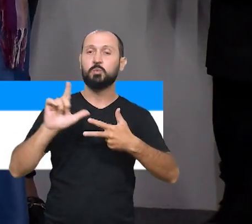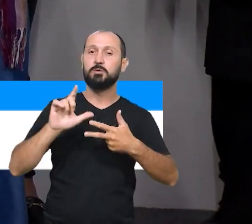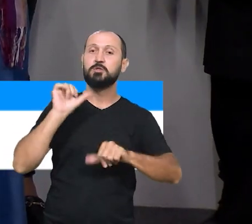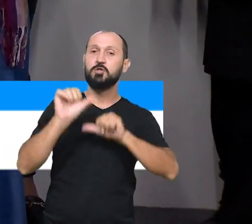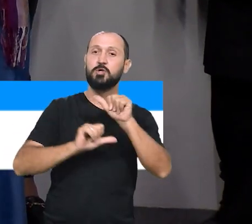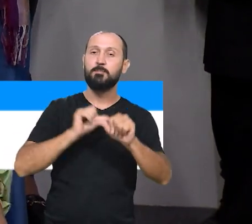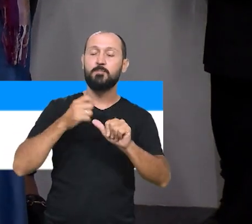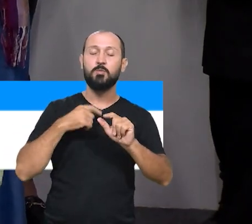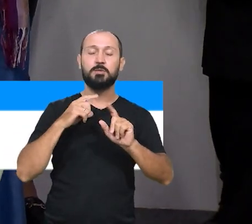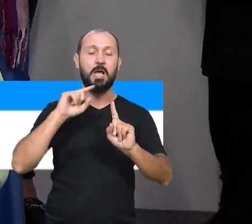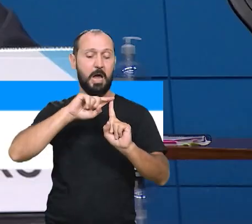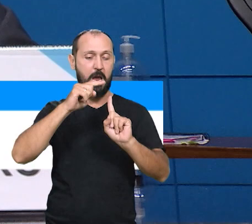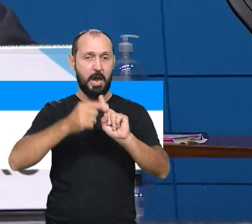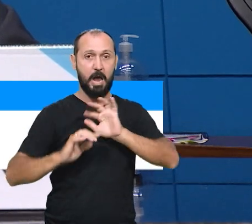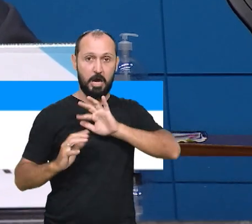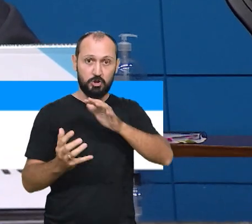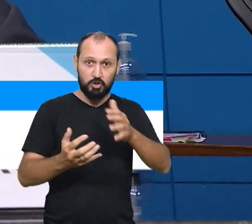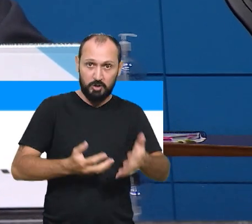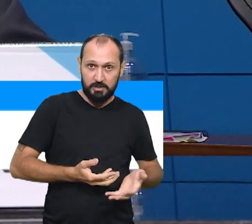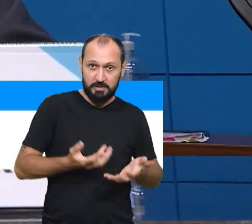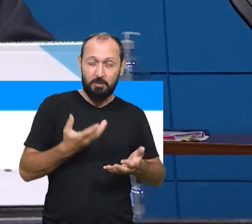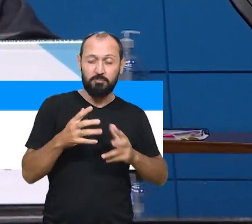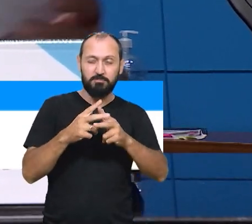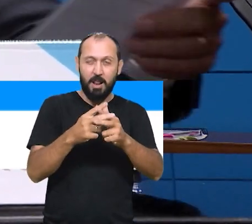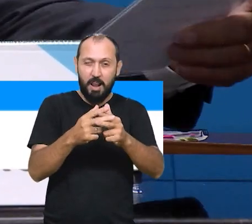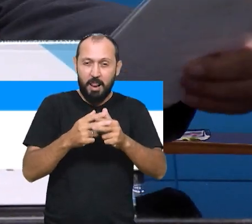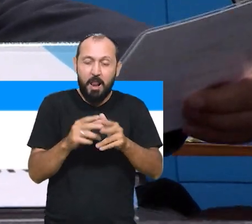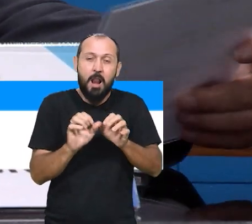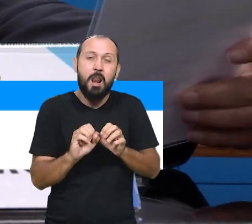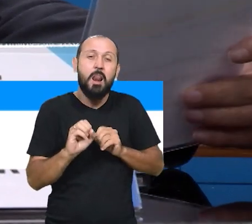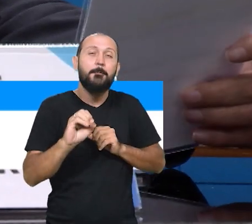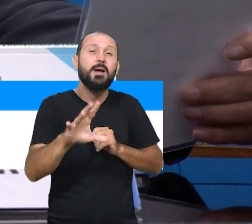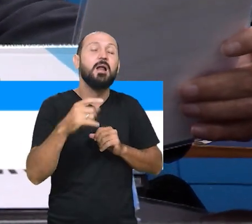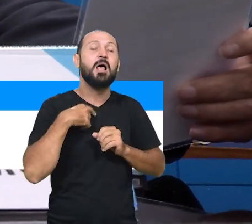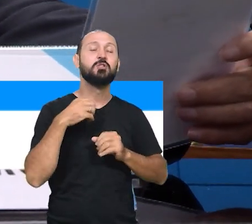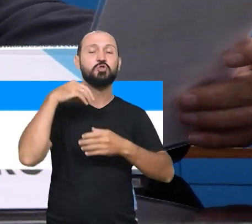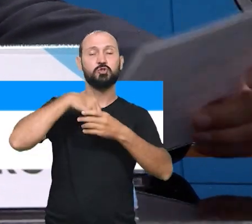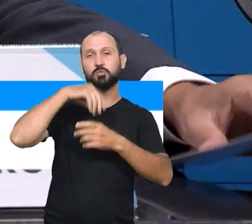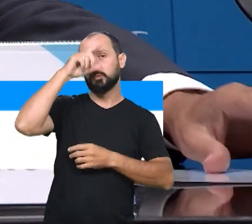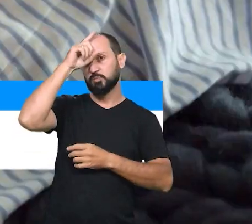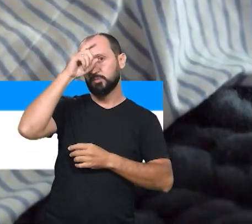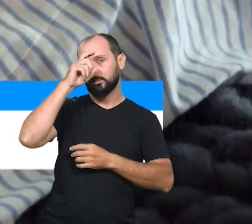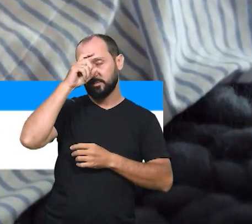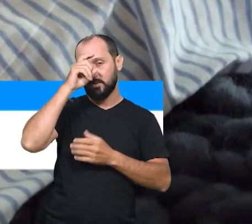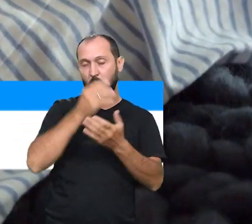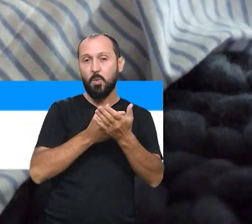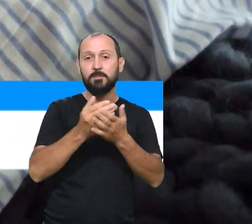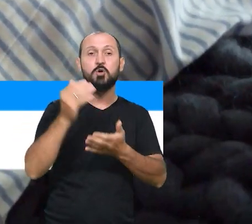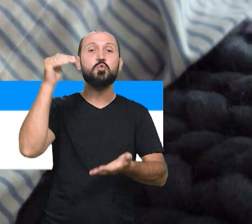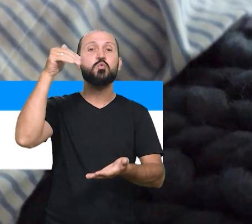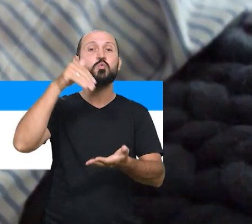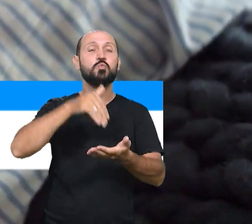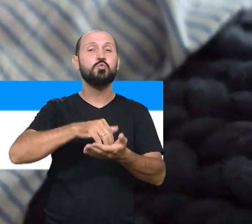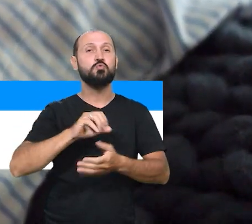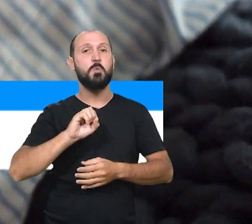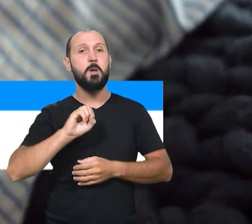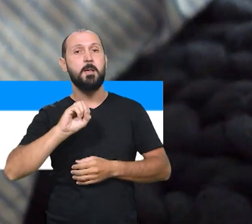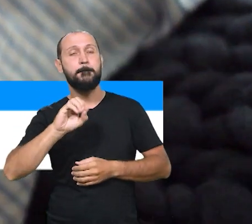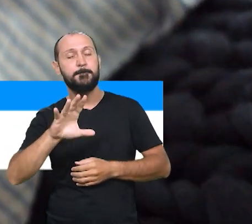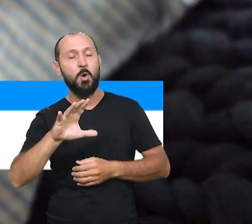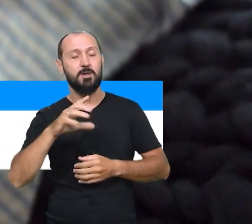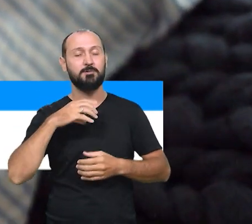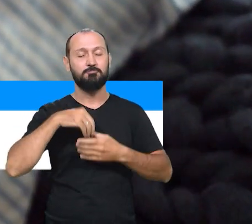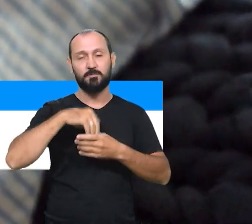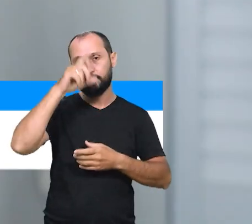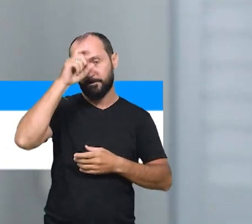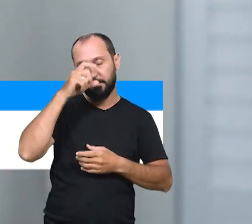Poder Legislativo do Estado. A proposta dispõe sobre a licença maternidade, que será contada a partir da